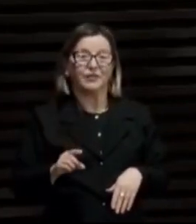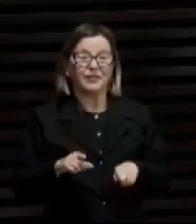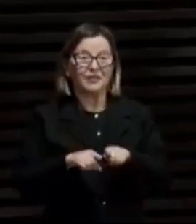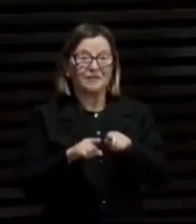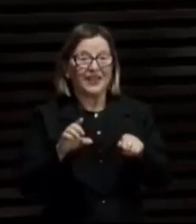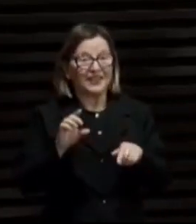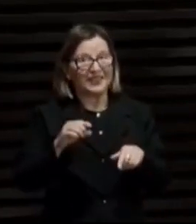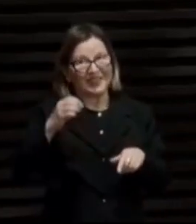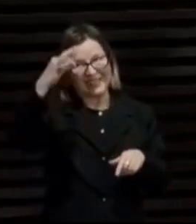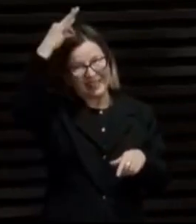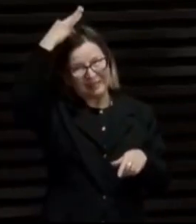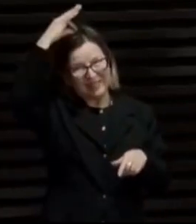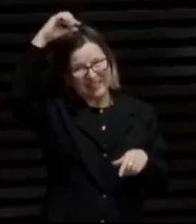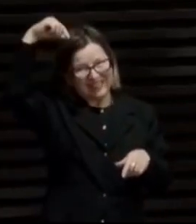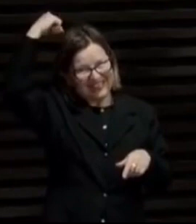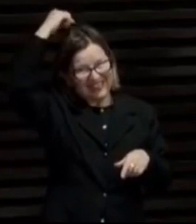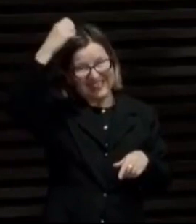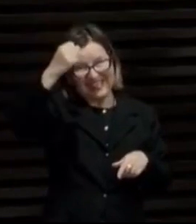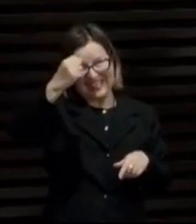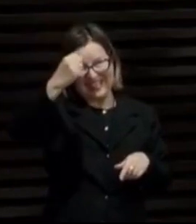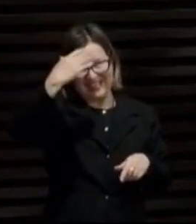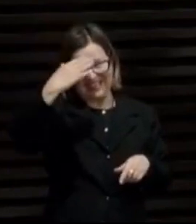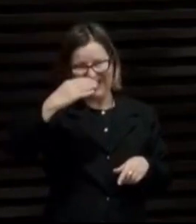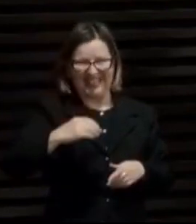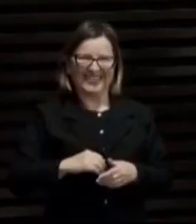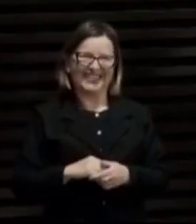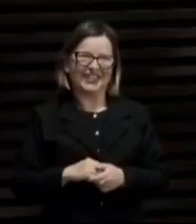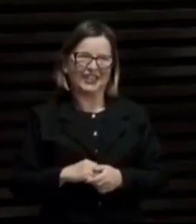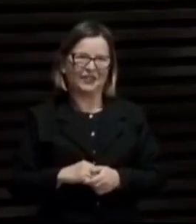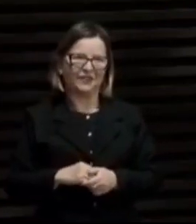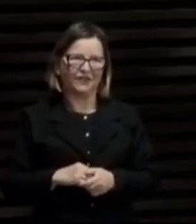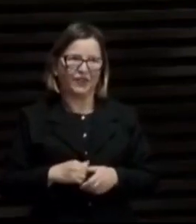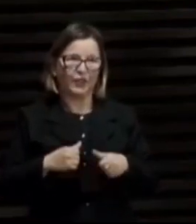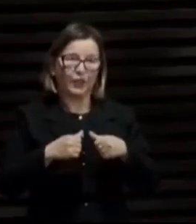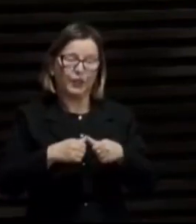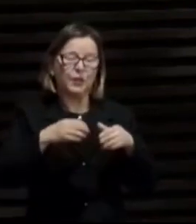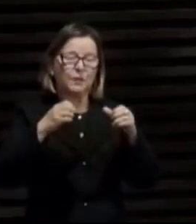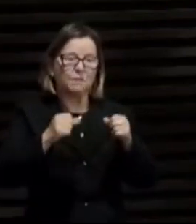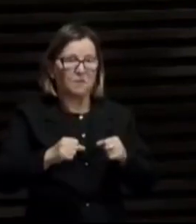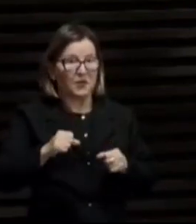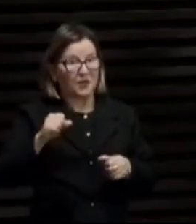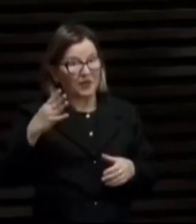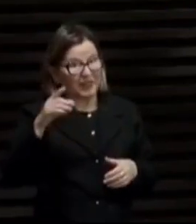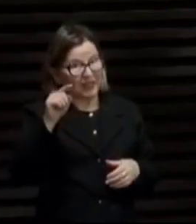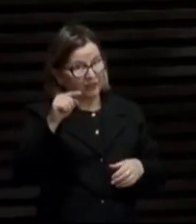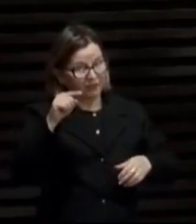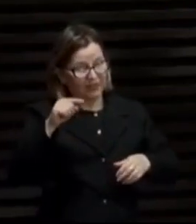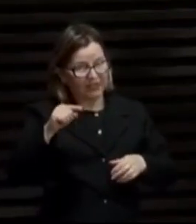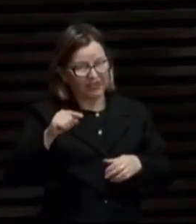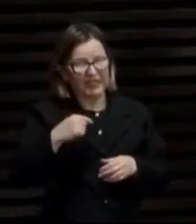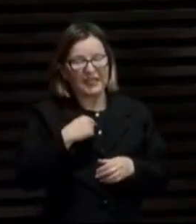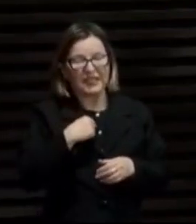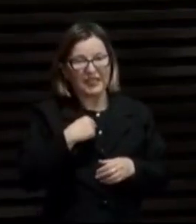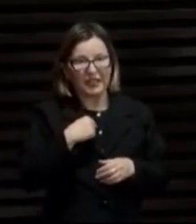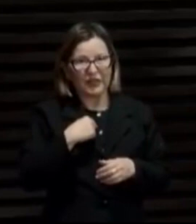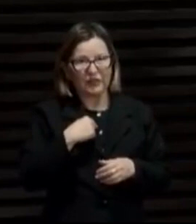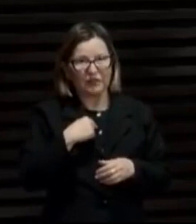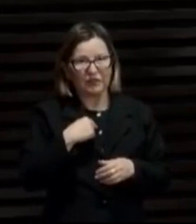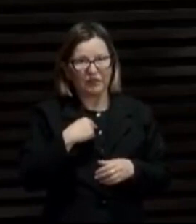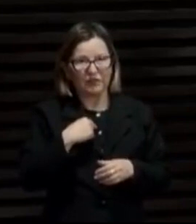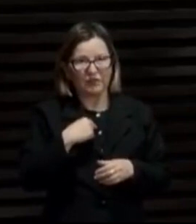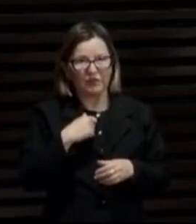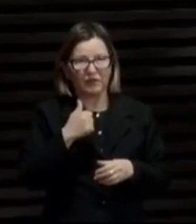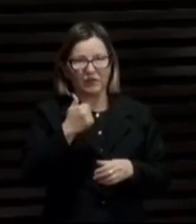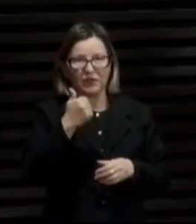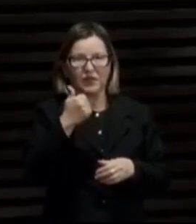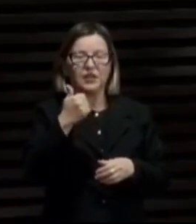ali, puxa vida, como que eu não vi isso antes? Isso pode acontecer com você, aconteceu comigo. Eu fiquei 18 anos no banco dessa